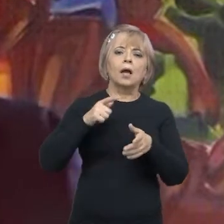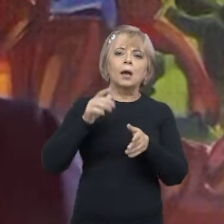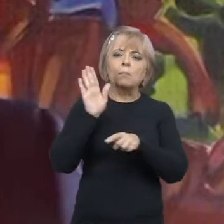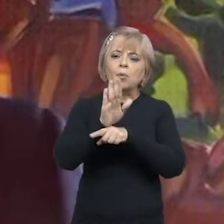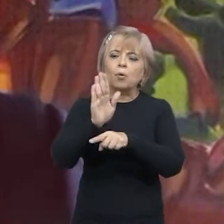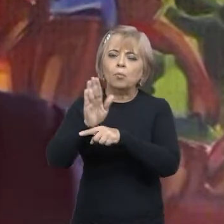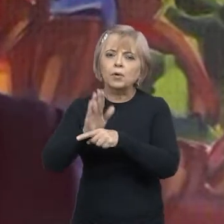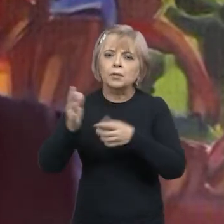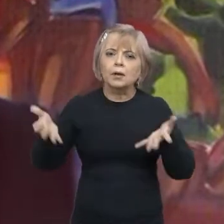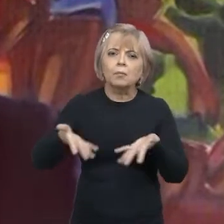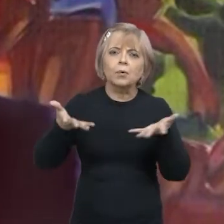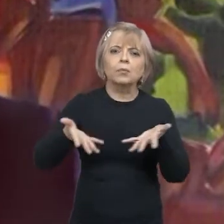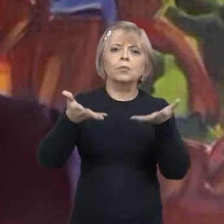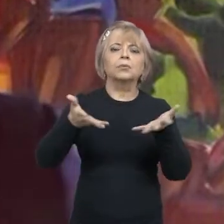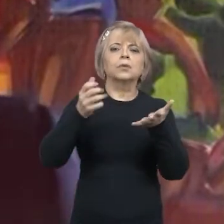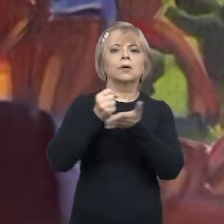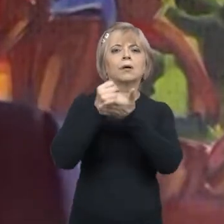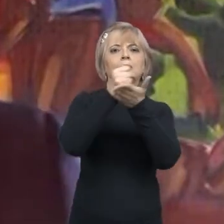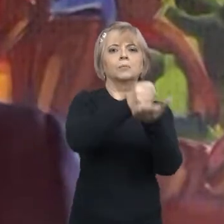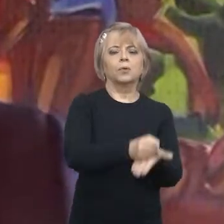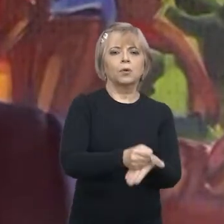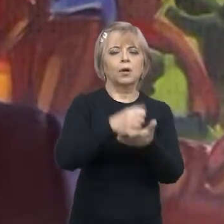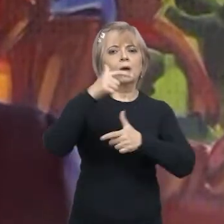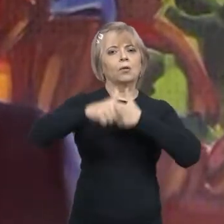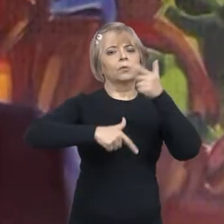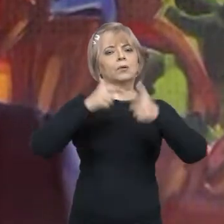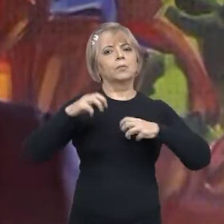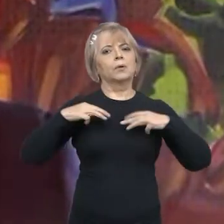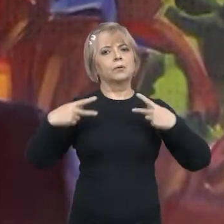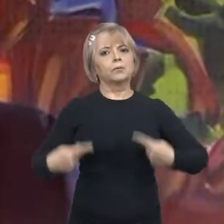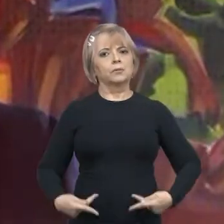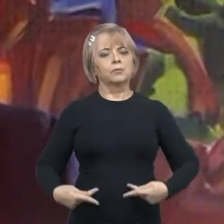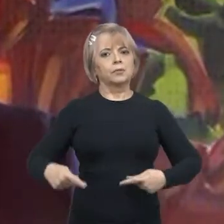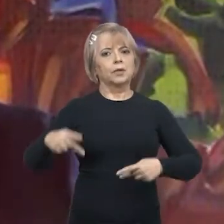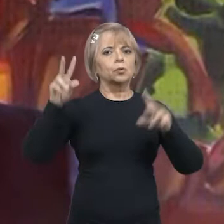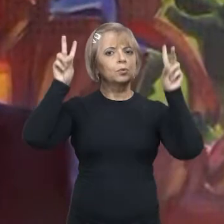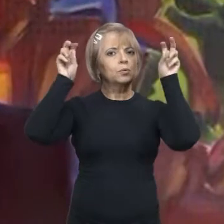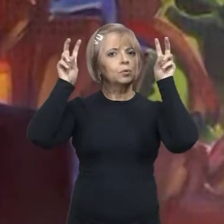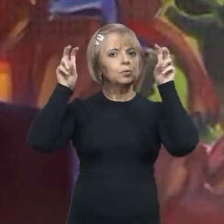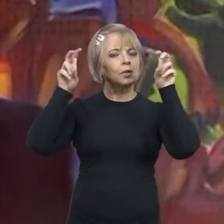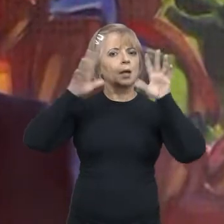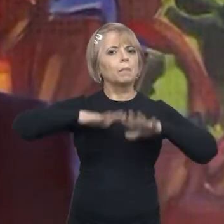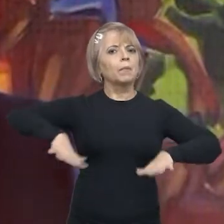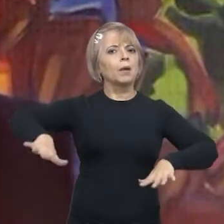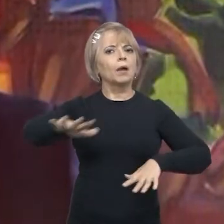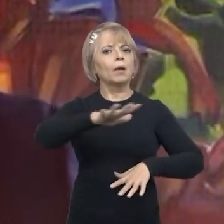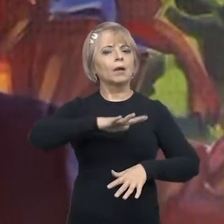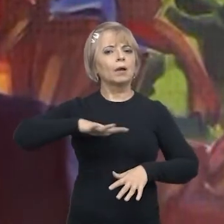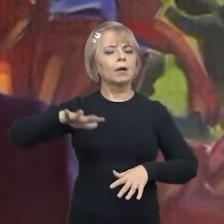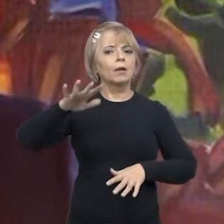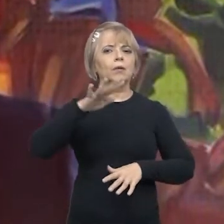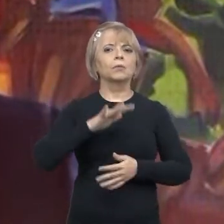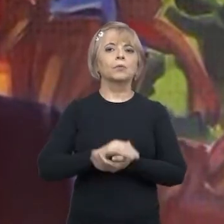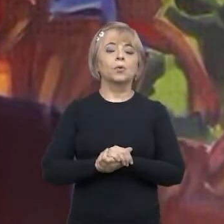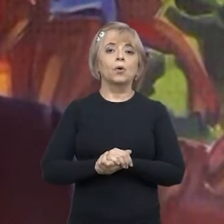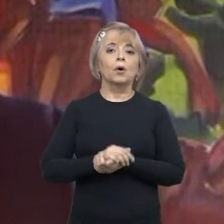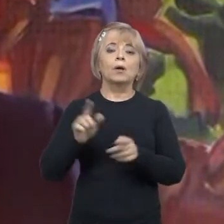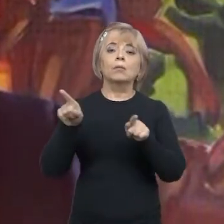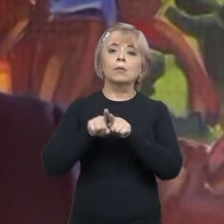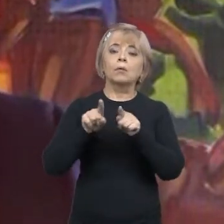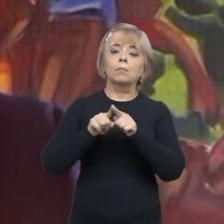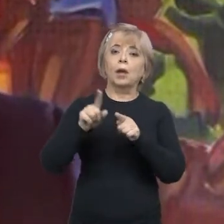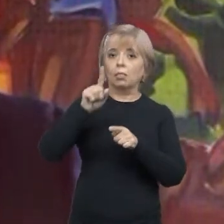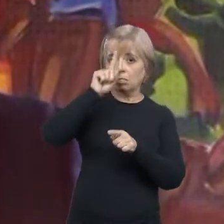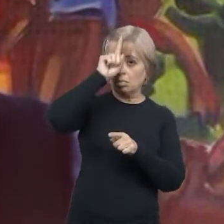de fomentar, de apoiar a atuação do Ministério Público na temática de meio ambiente, que engloba o meio ambiente